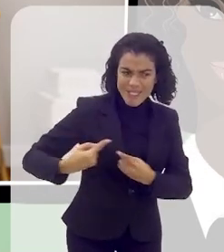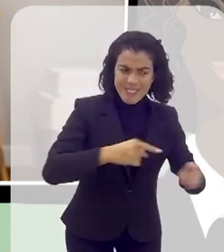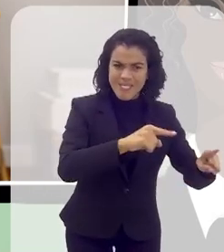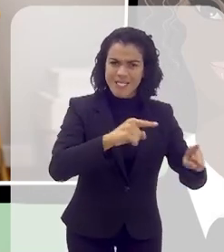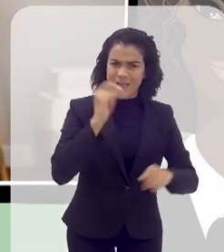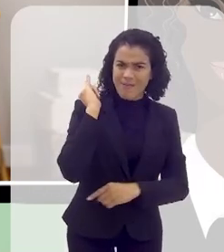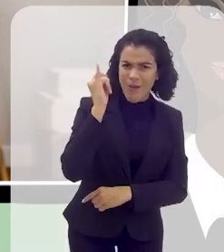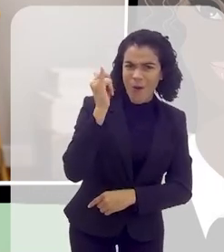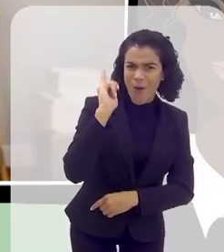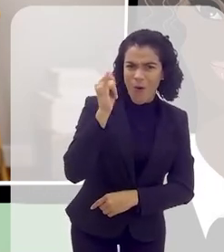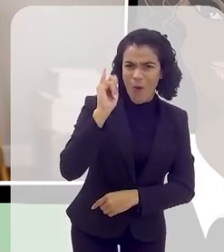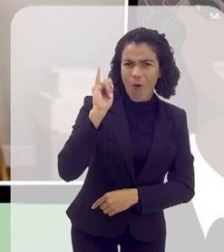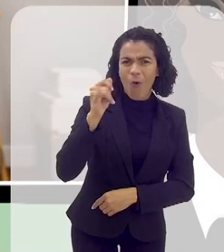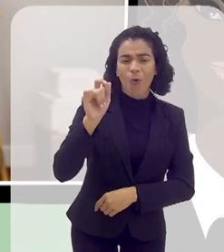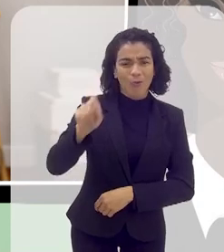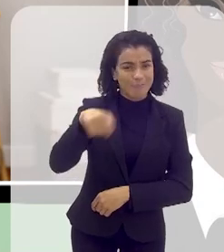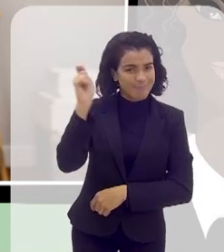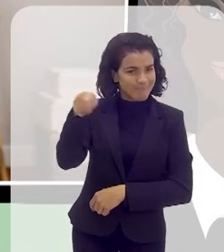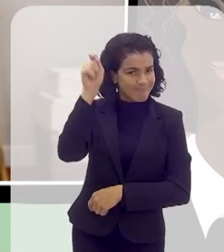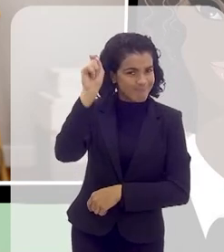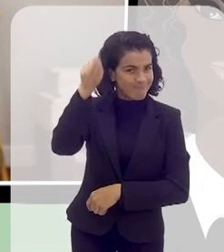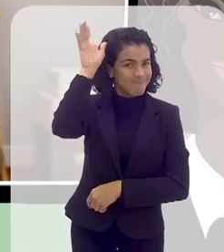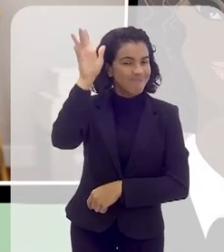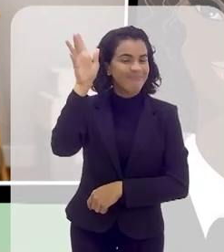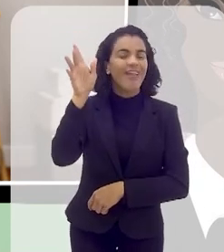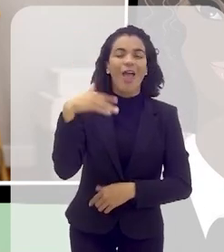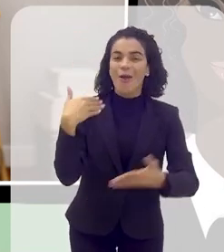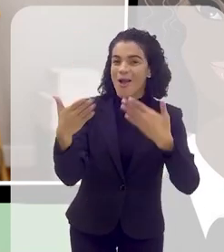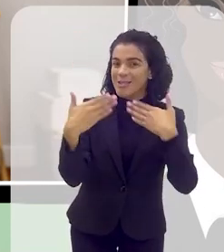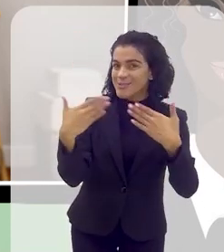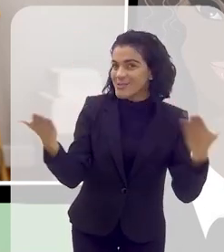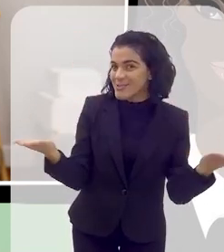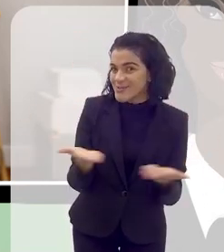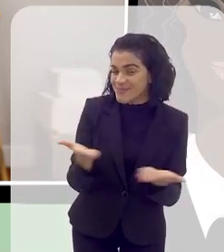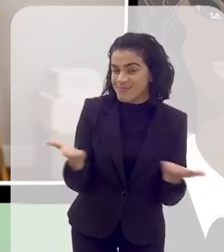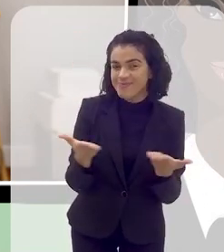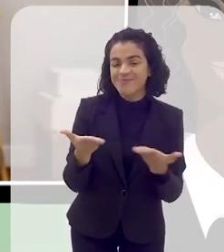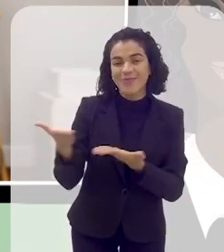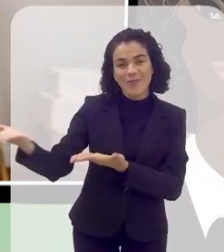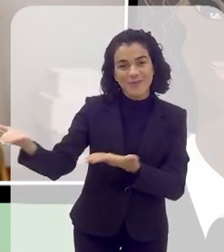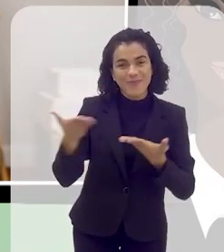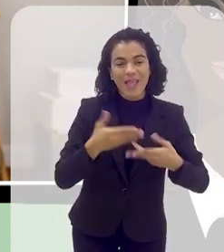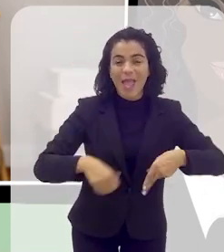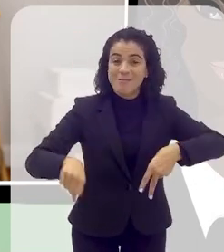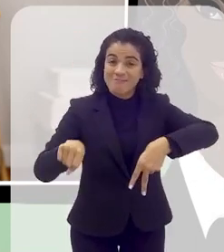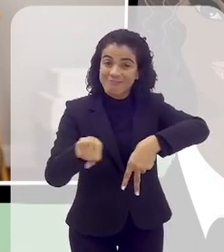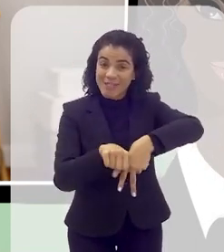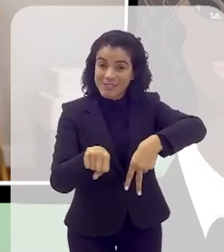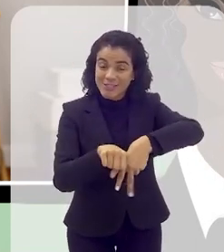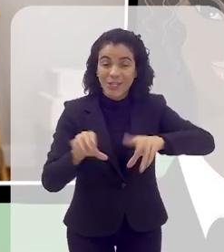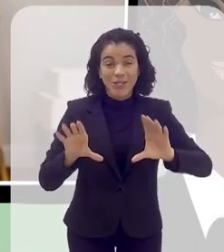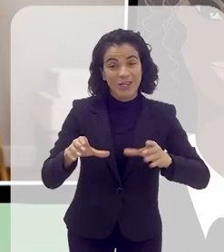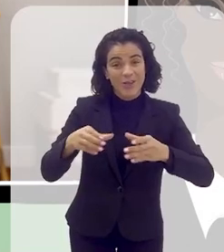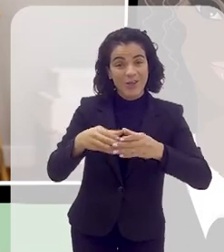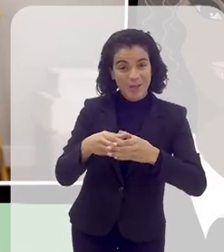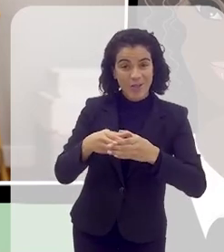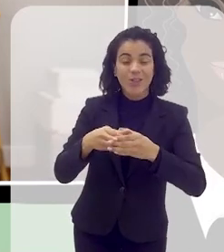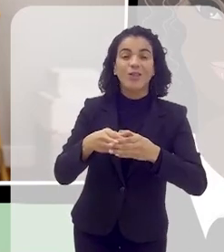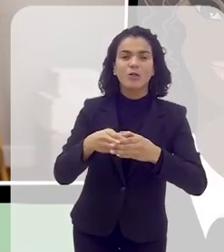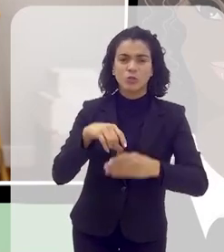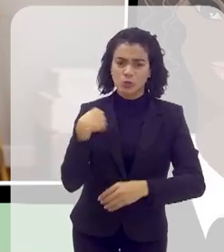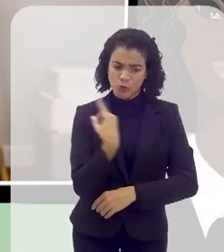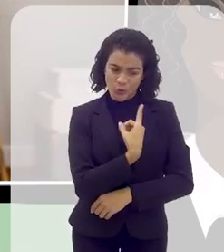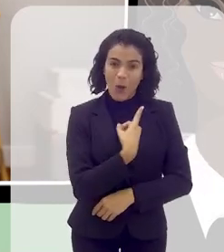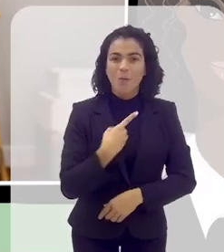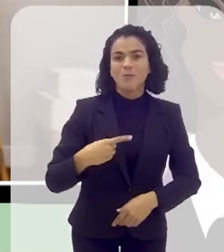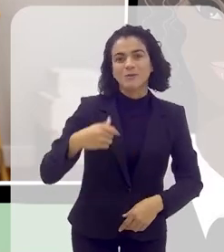de fadas, é o tema do Toda Mulher de hoje. Para conversar comigo, eu recebo a embaixadora da comunidade